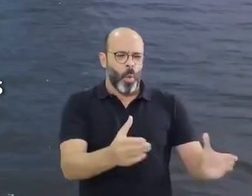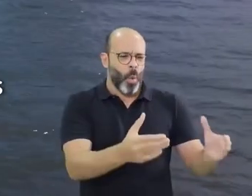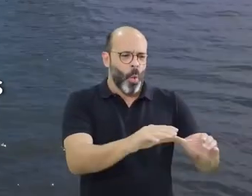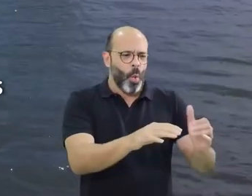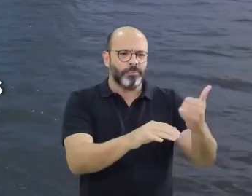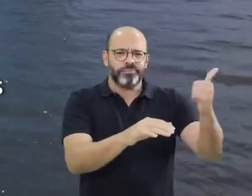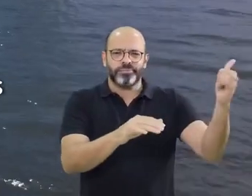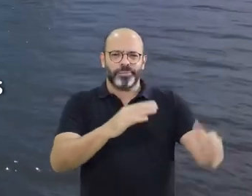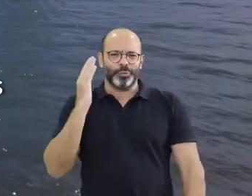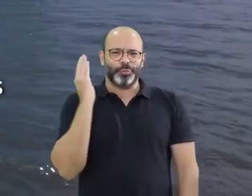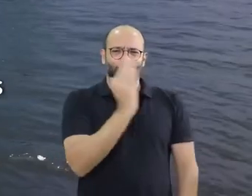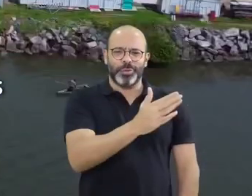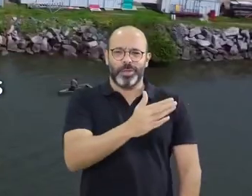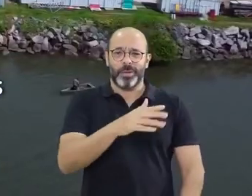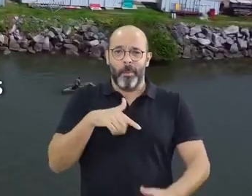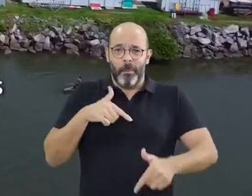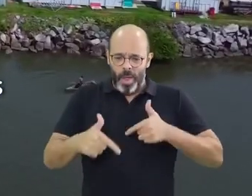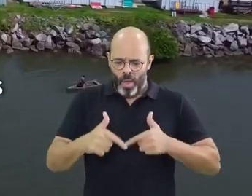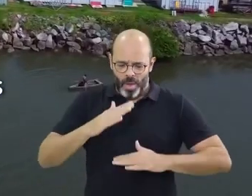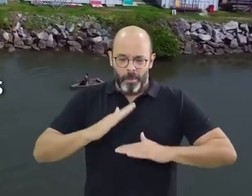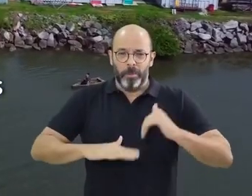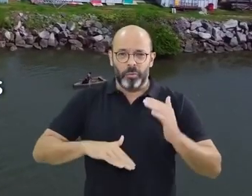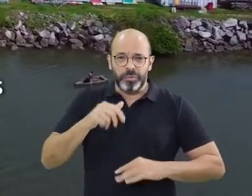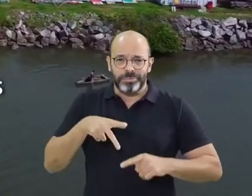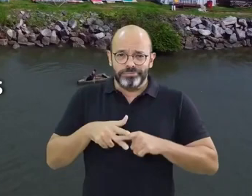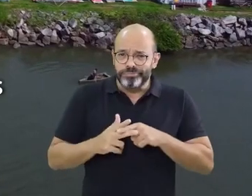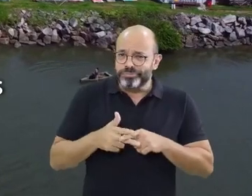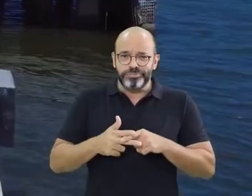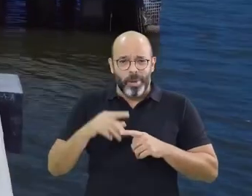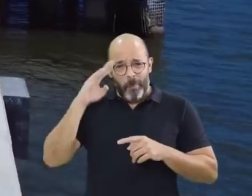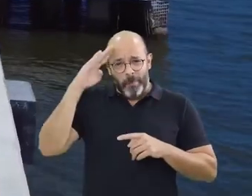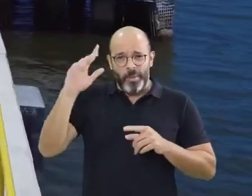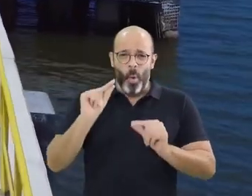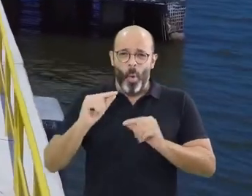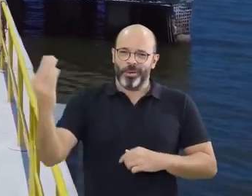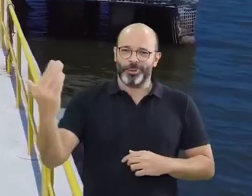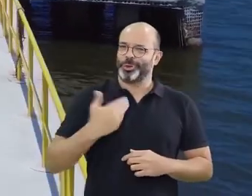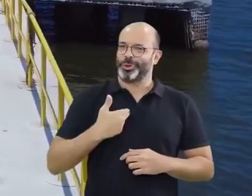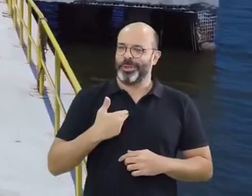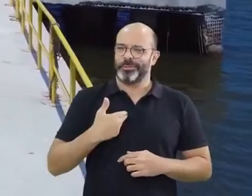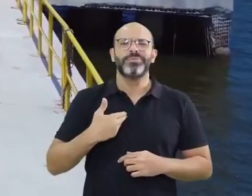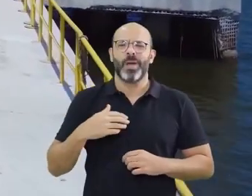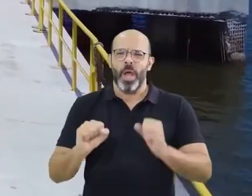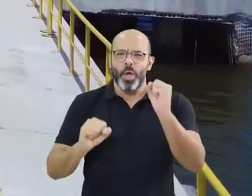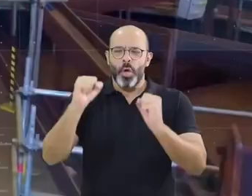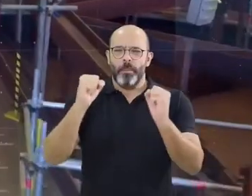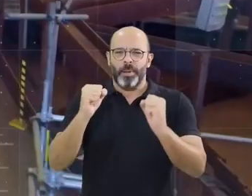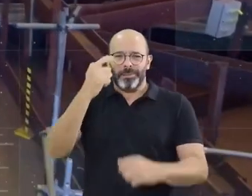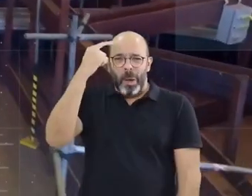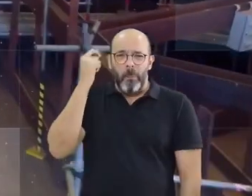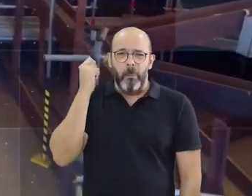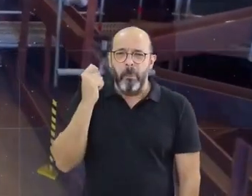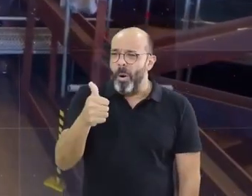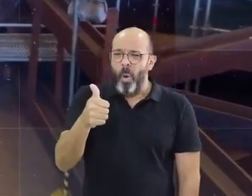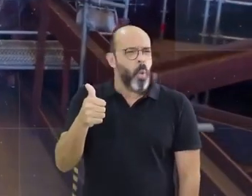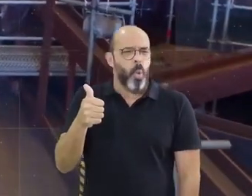a eletronuclear e a proximidade das usinas, a manutenção e prestação de serviços essenciais. Devido à